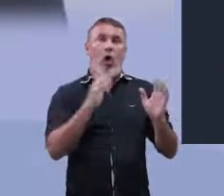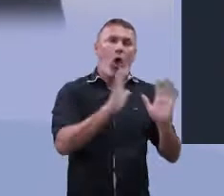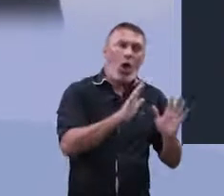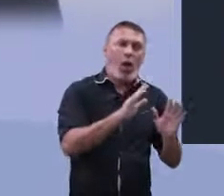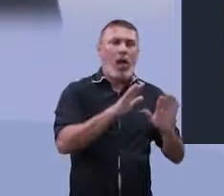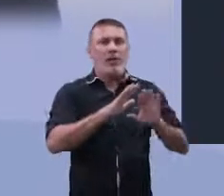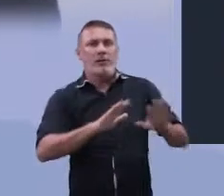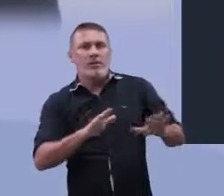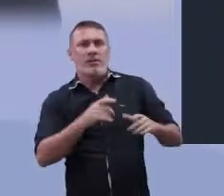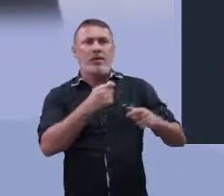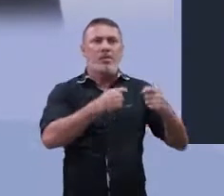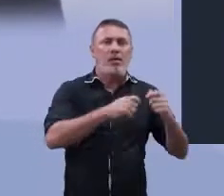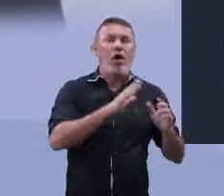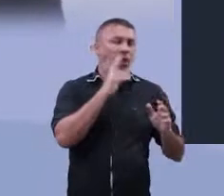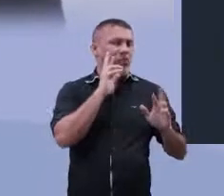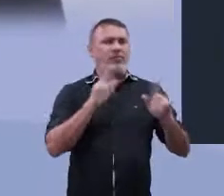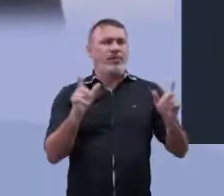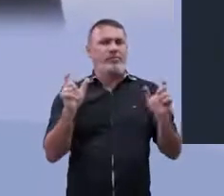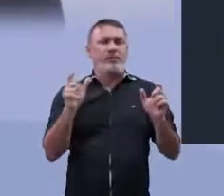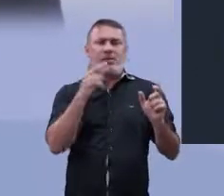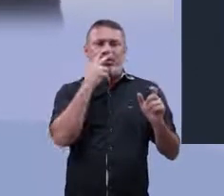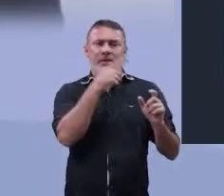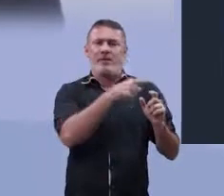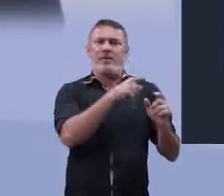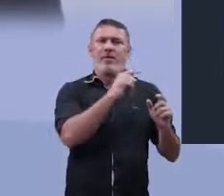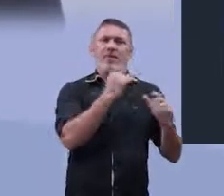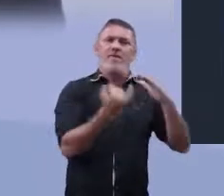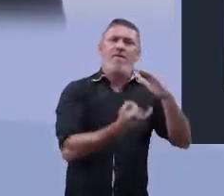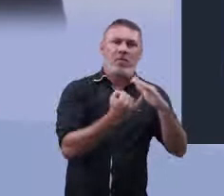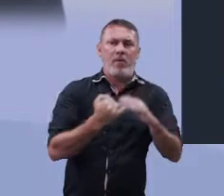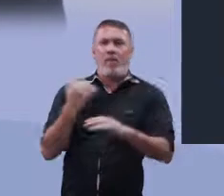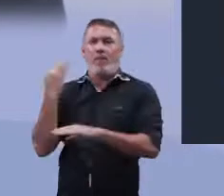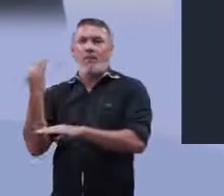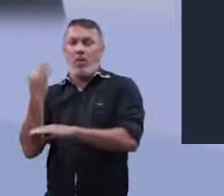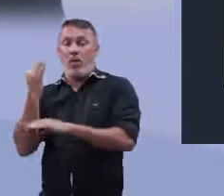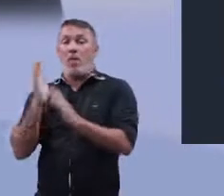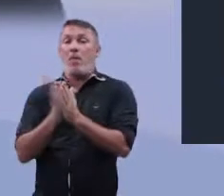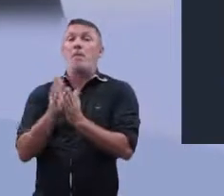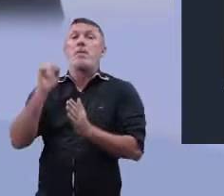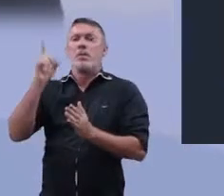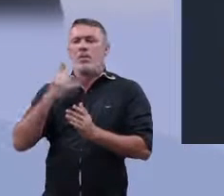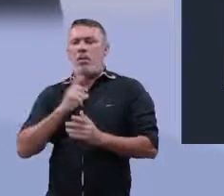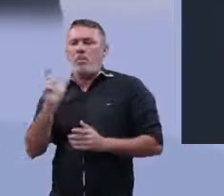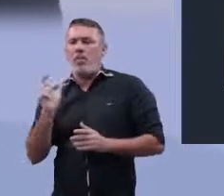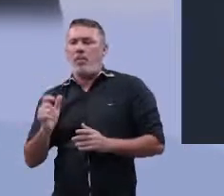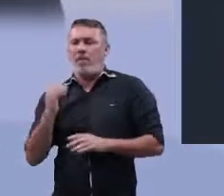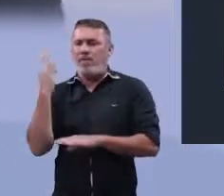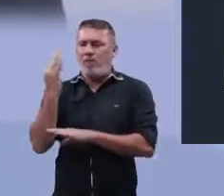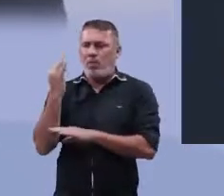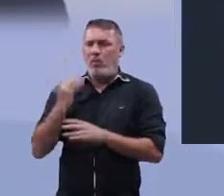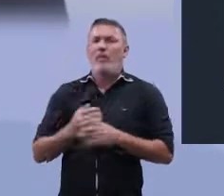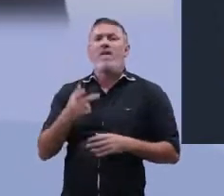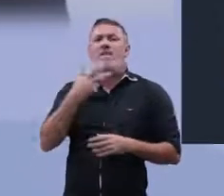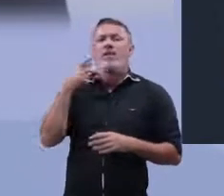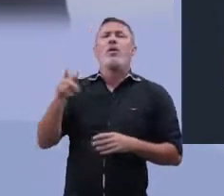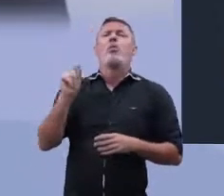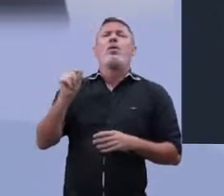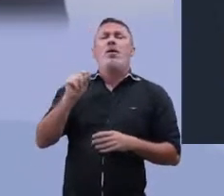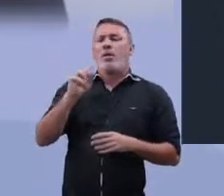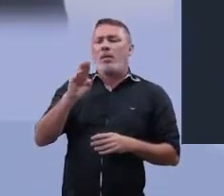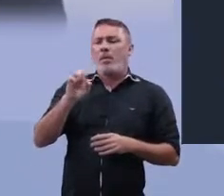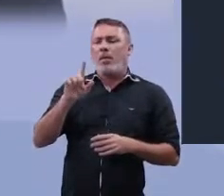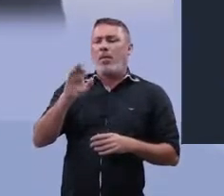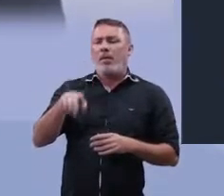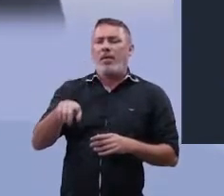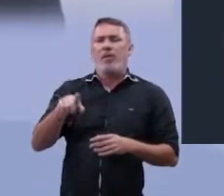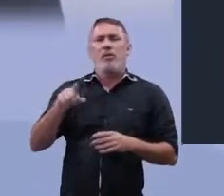uma linguagem muito mais descontraída, coloquial, ok? Na Bíblia diz: e tu, Belém, terra